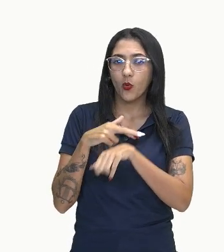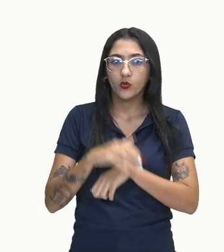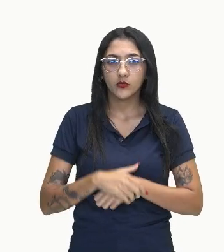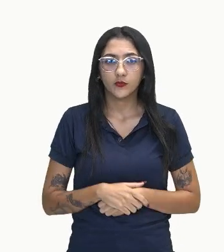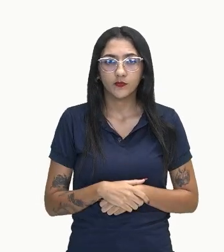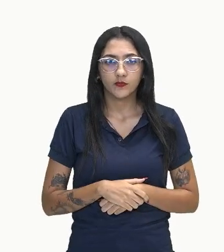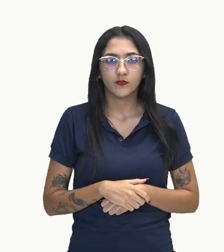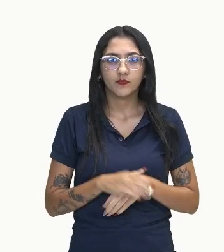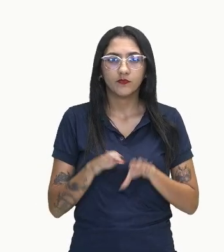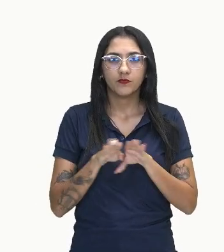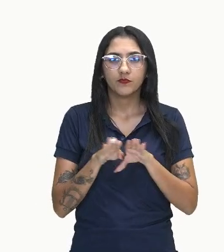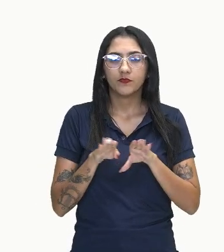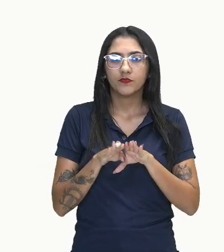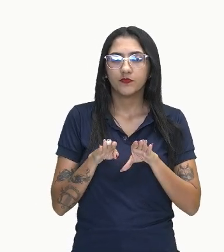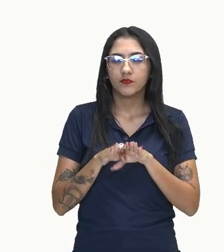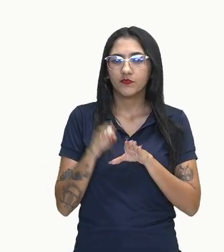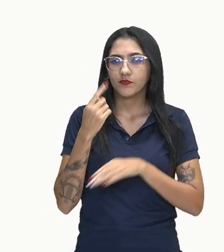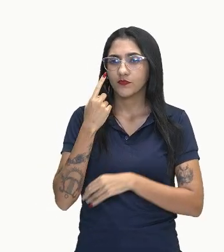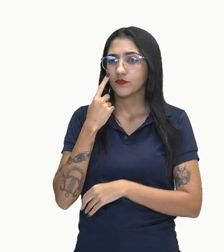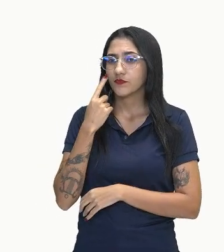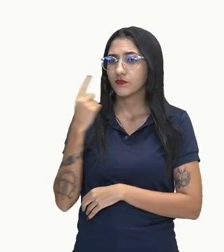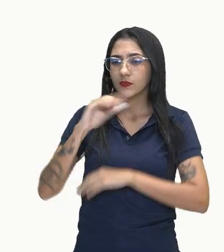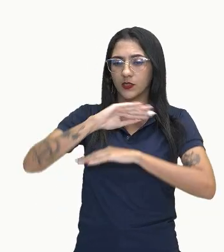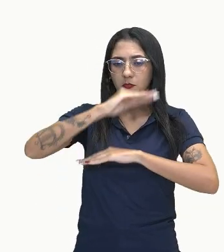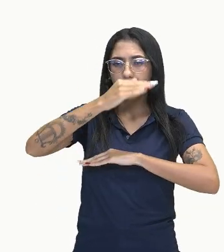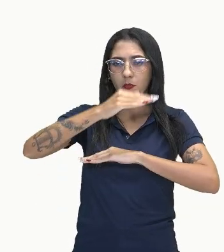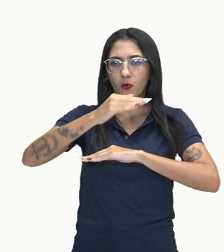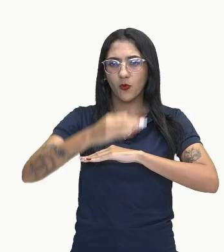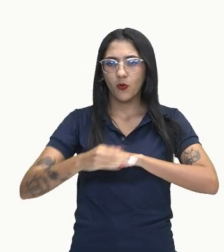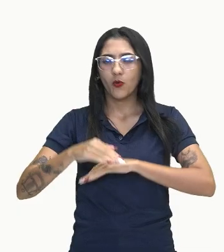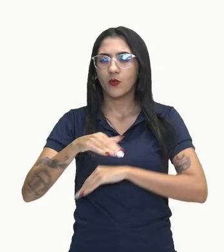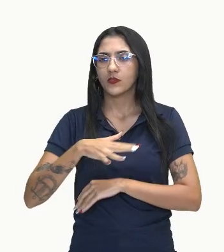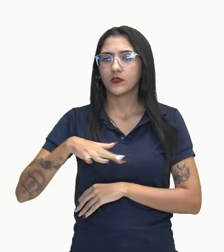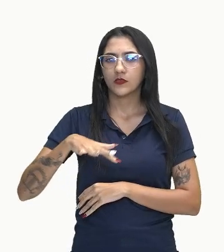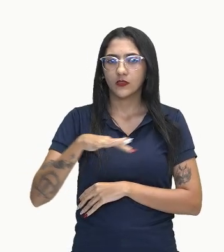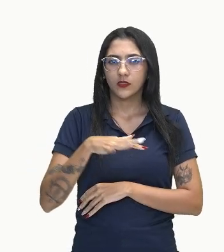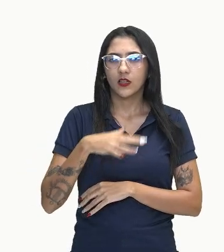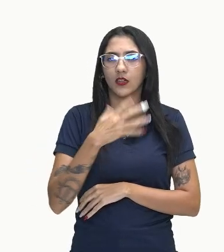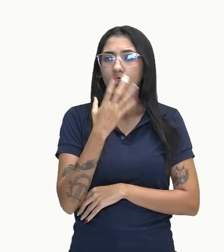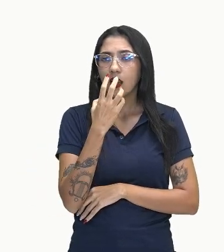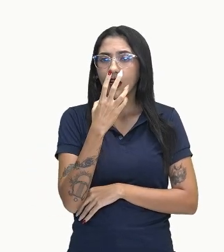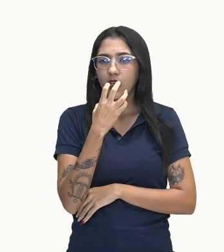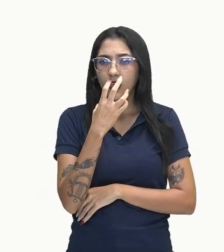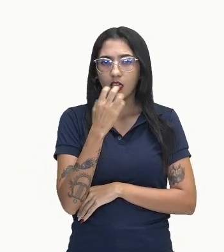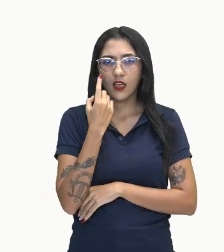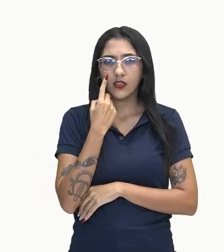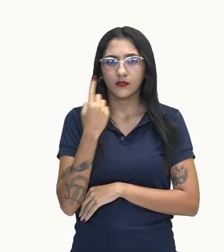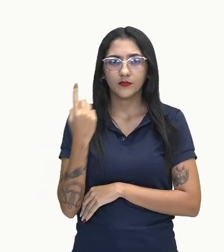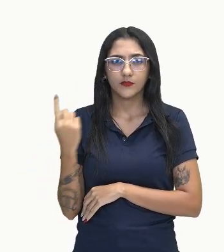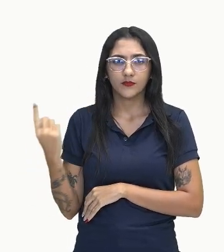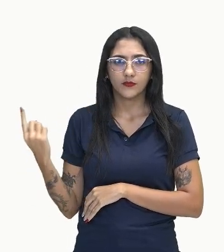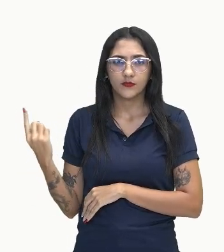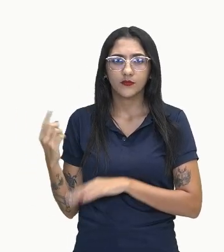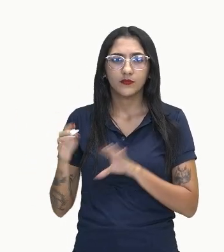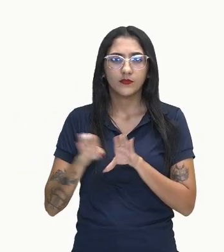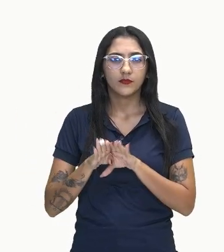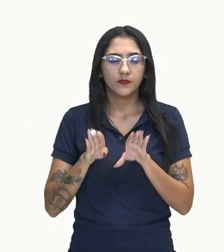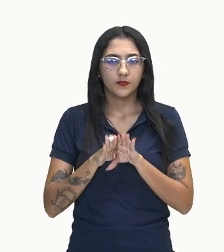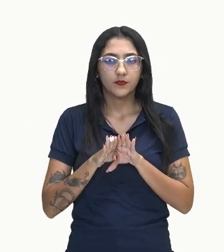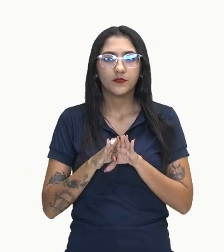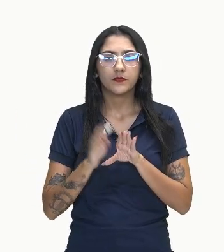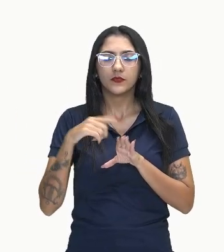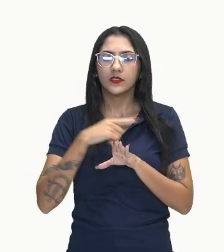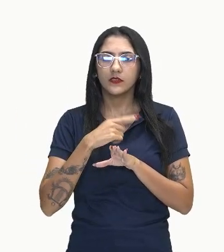mares dos morros, que já pega muito a parte do litoral, né, a parte litorânea também, que é influenciado